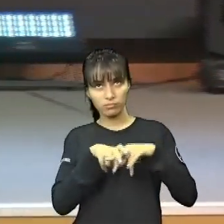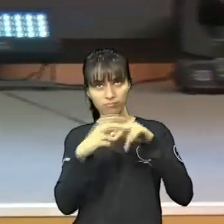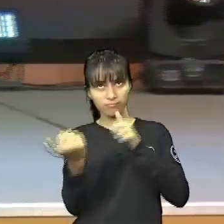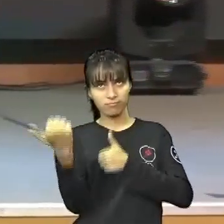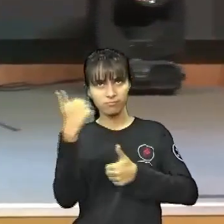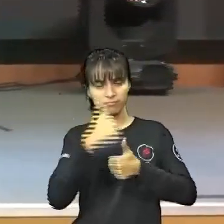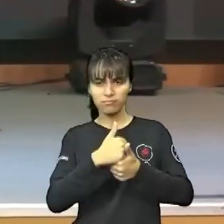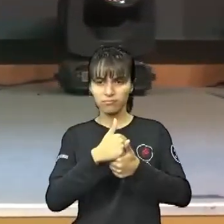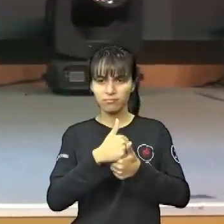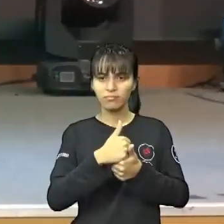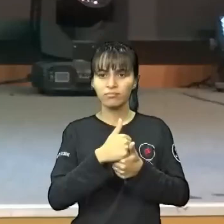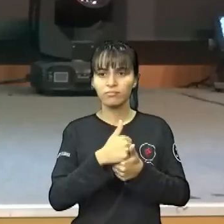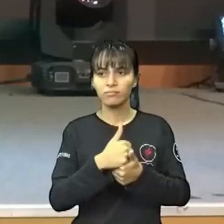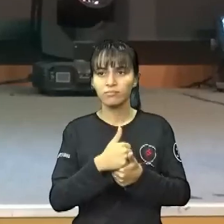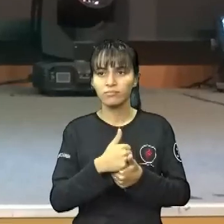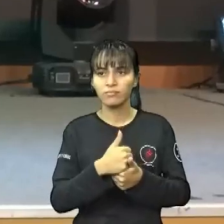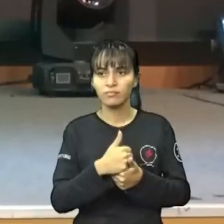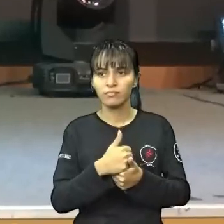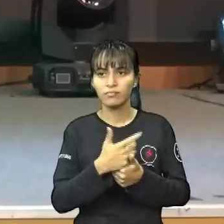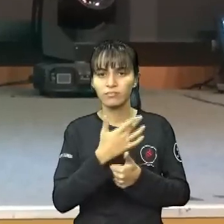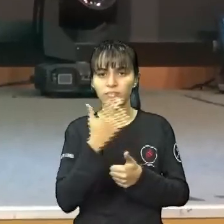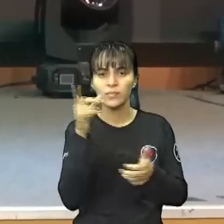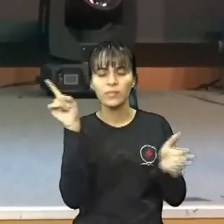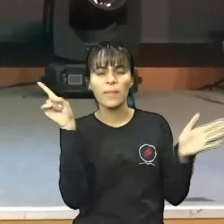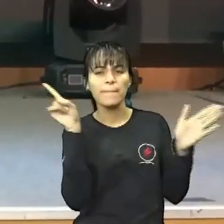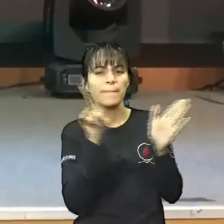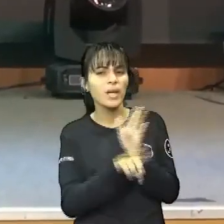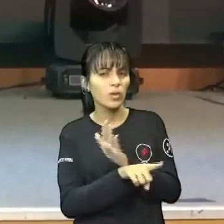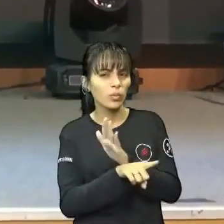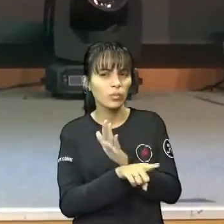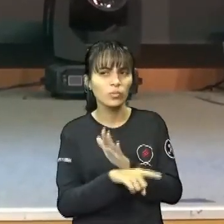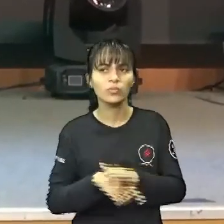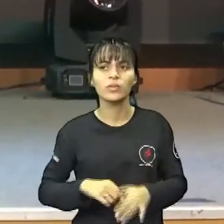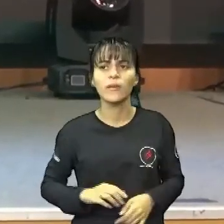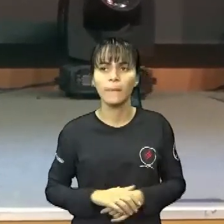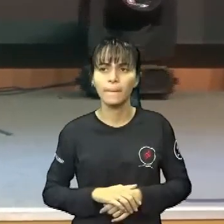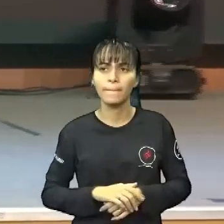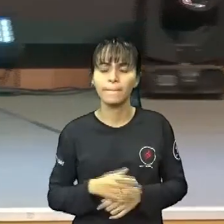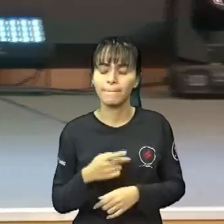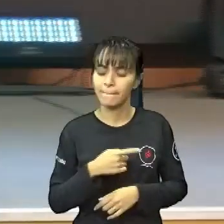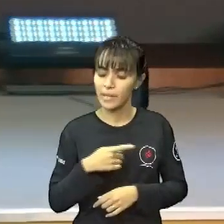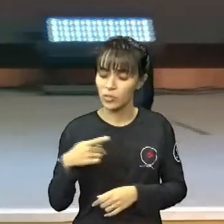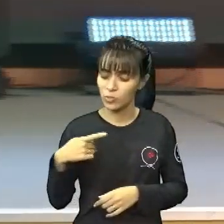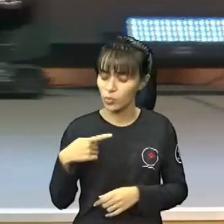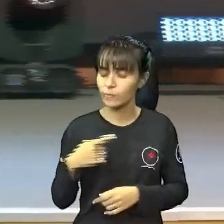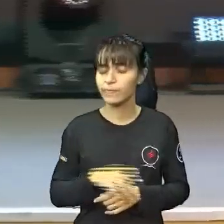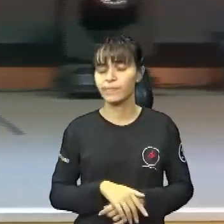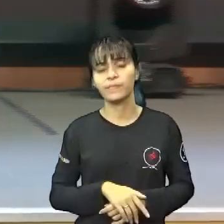estão vem uma pergunta pastor